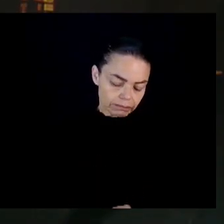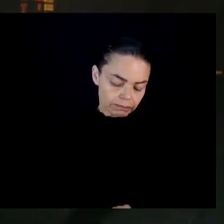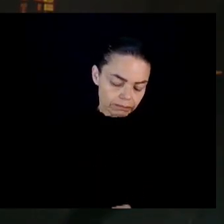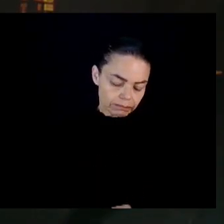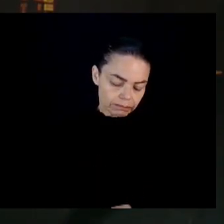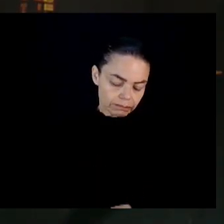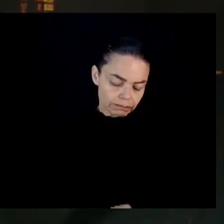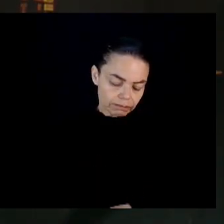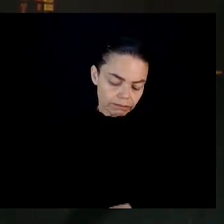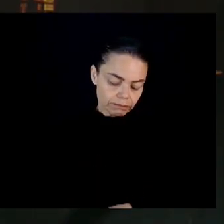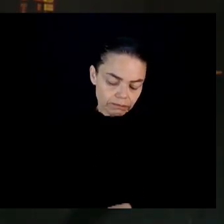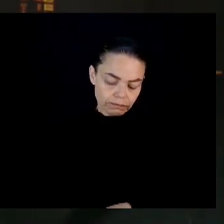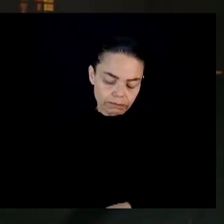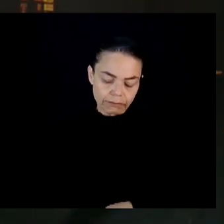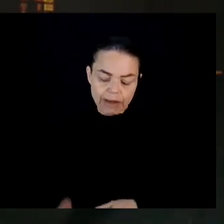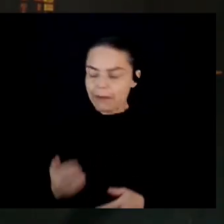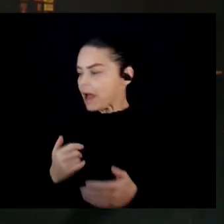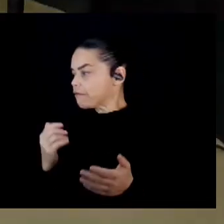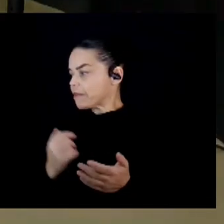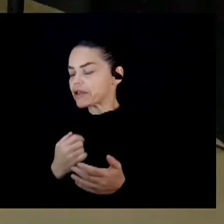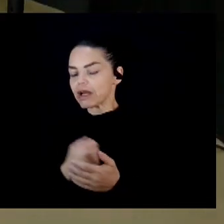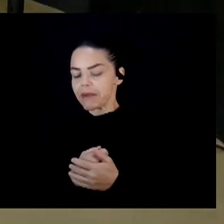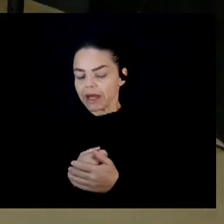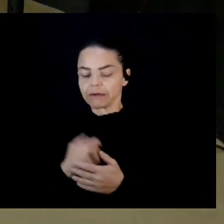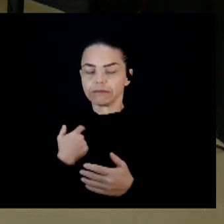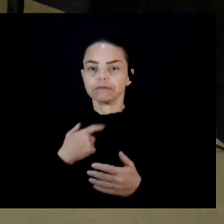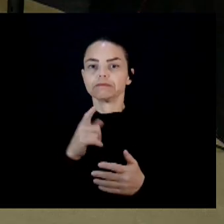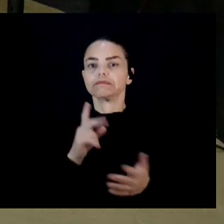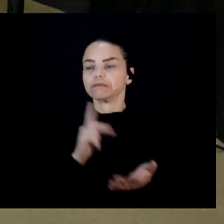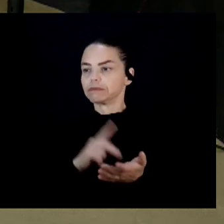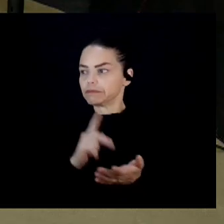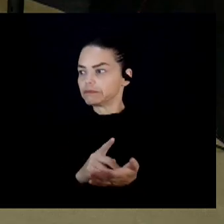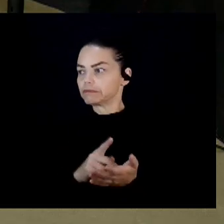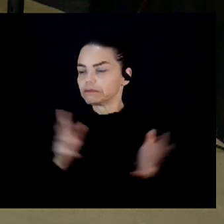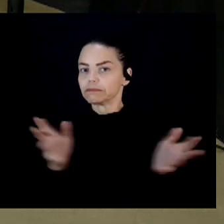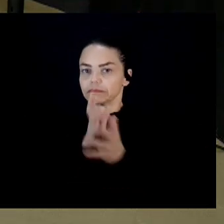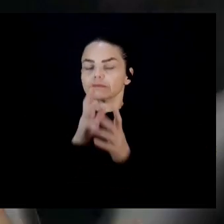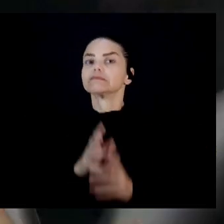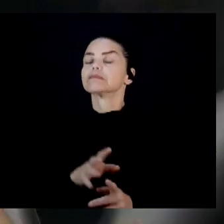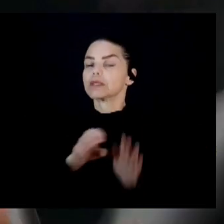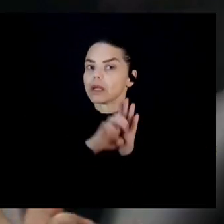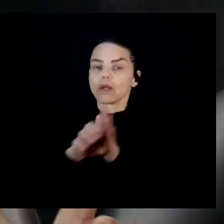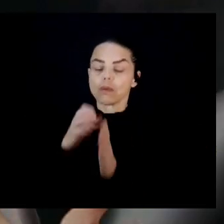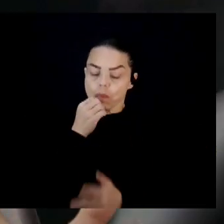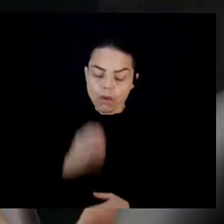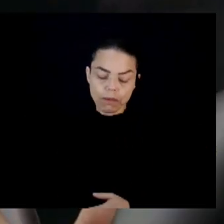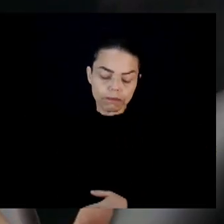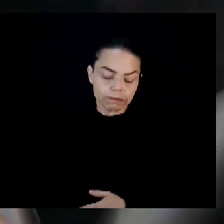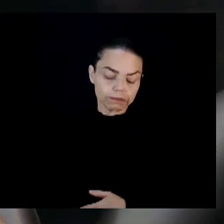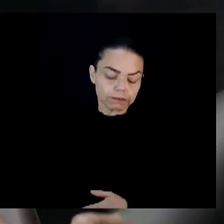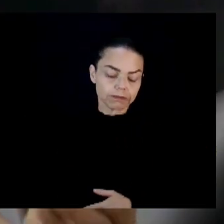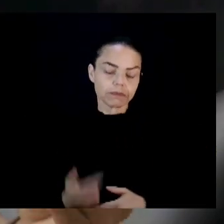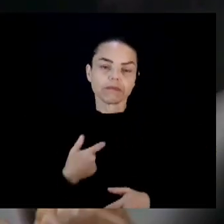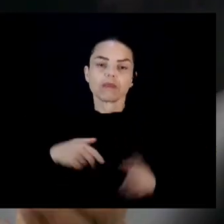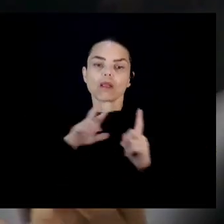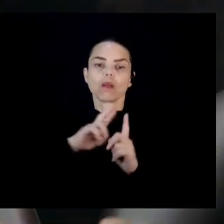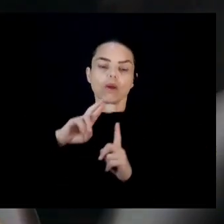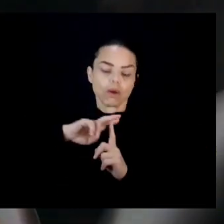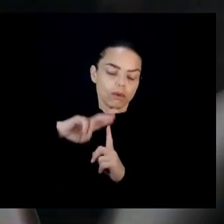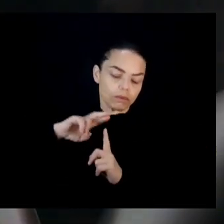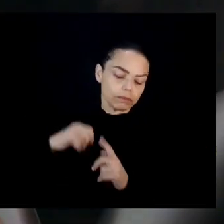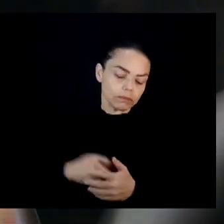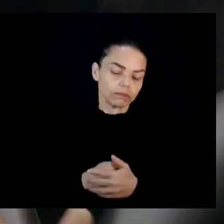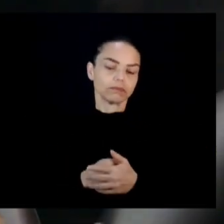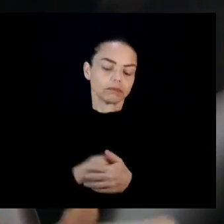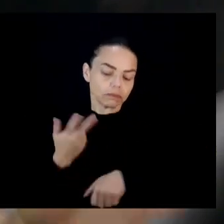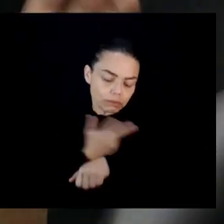né? Até que ponto realmente isso inspira? Inspira no sentido de ser uma referência, de não ser uma busca